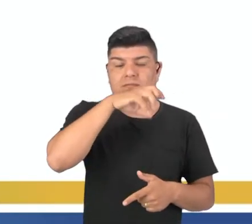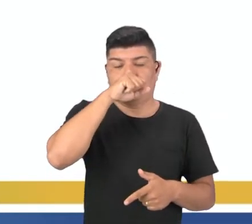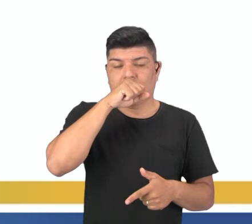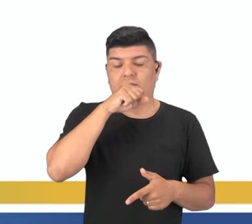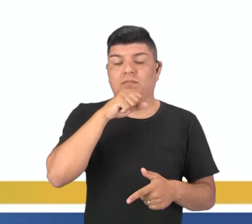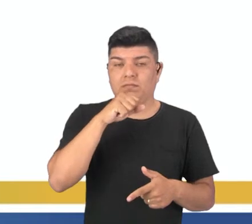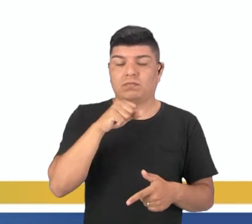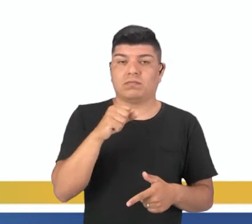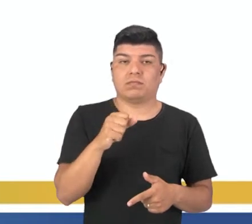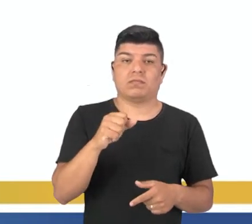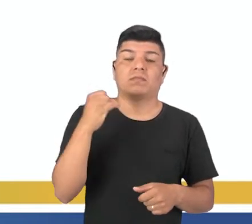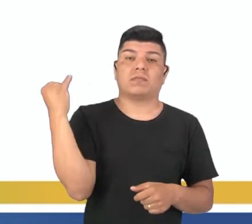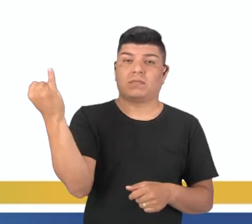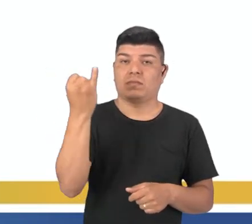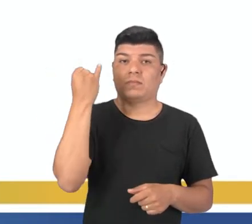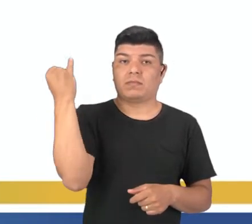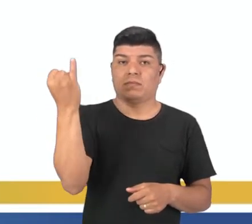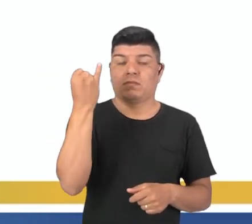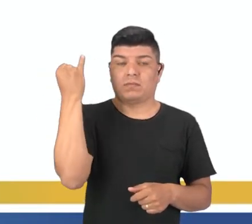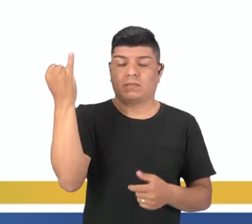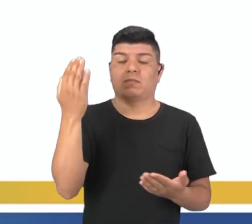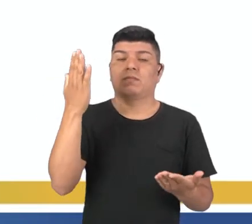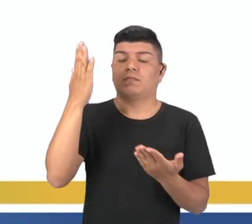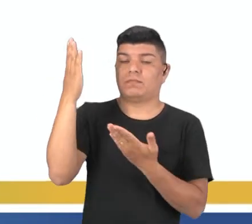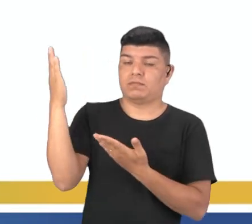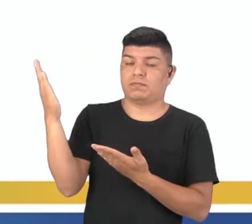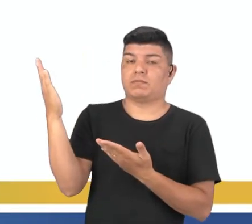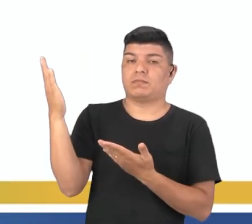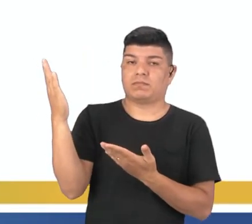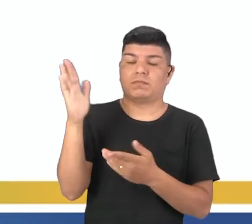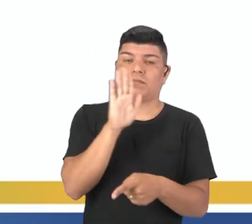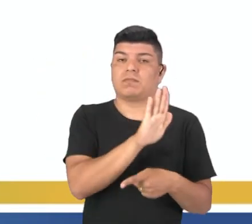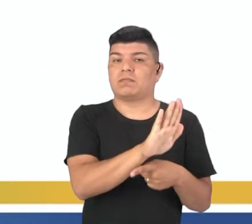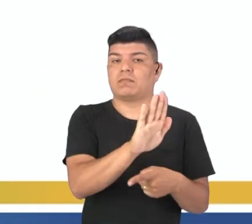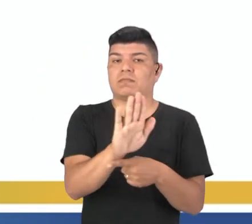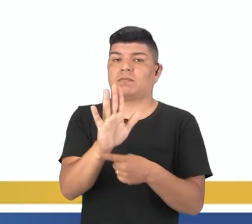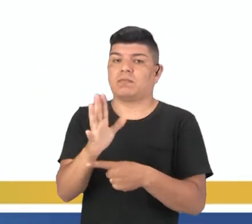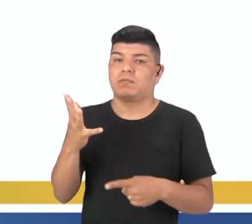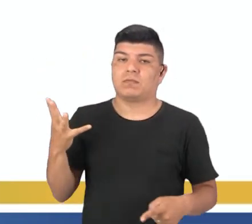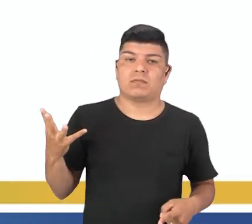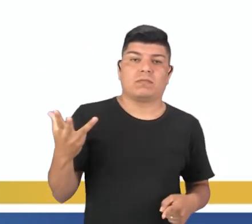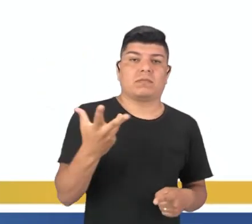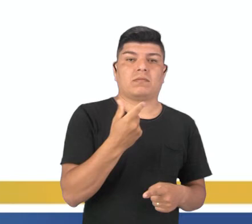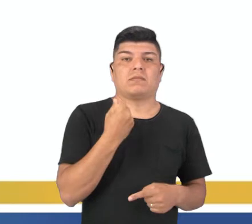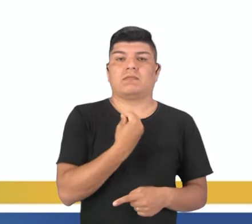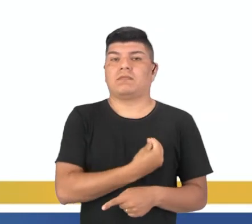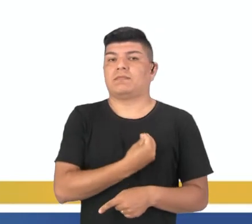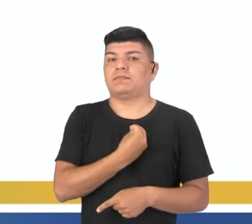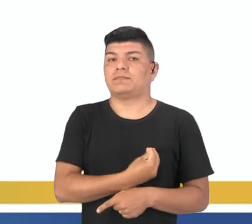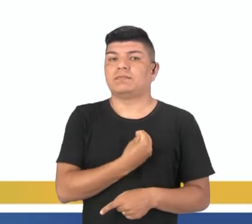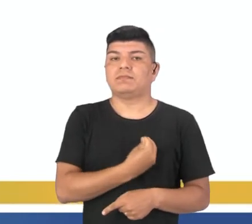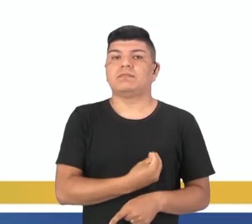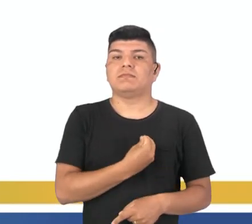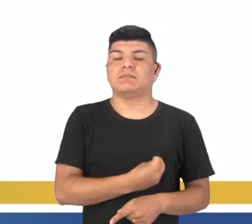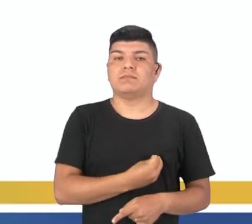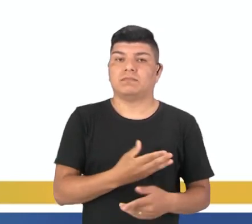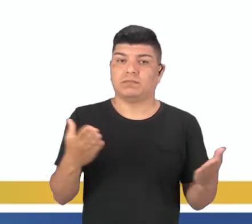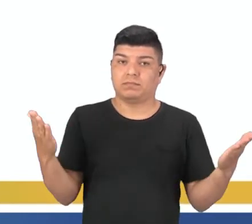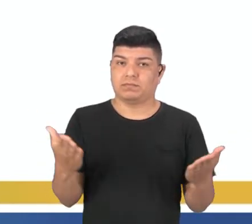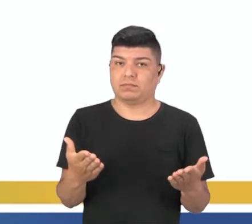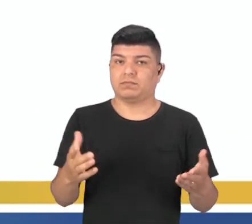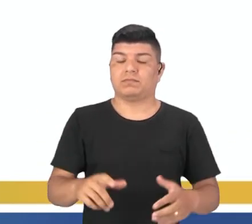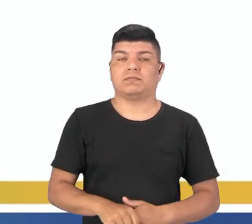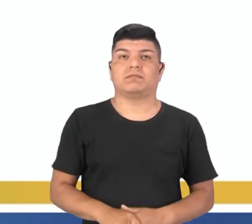é um aparelho muito importante aí, que está ajudando a salvar muitas vidas na nossa situação